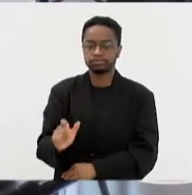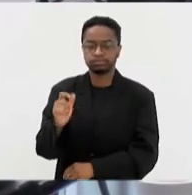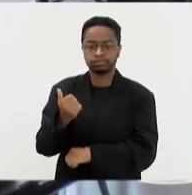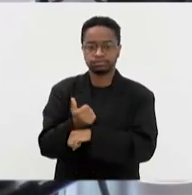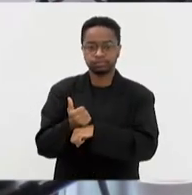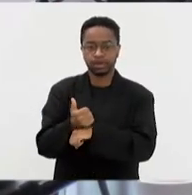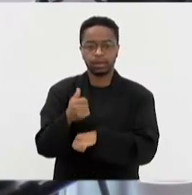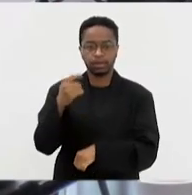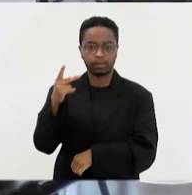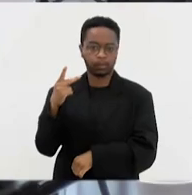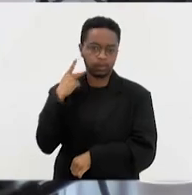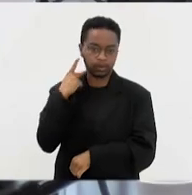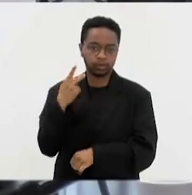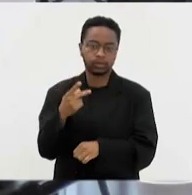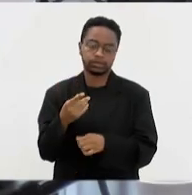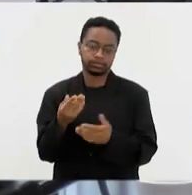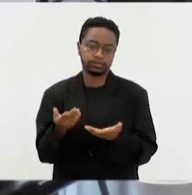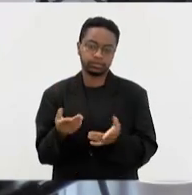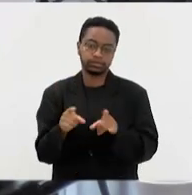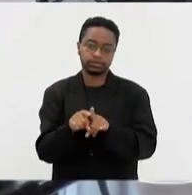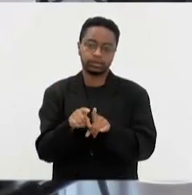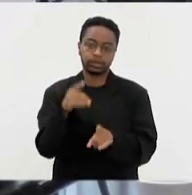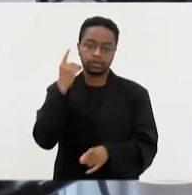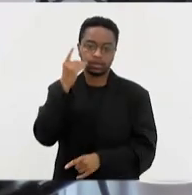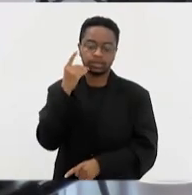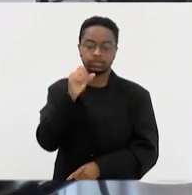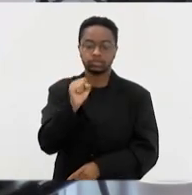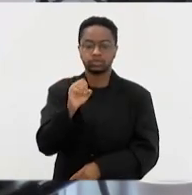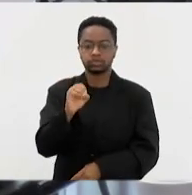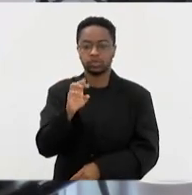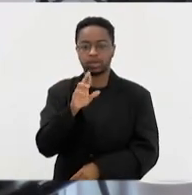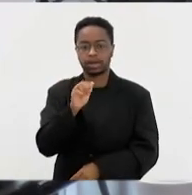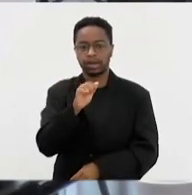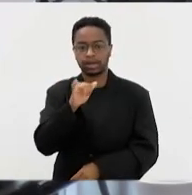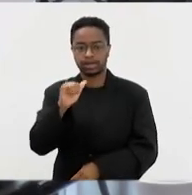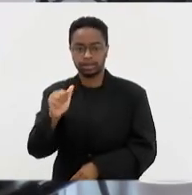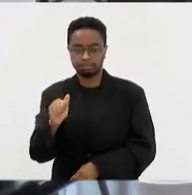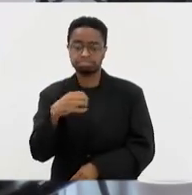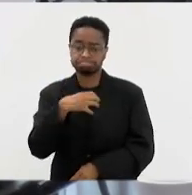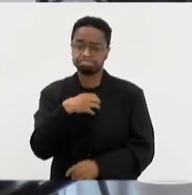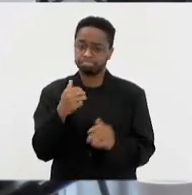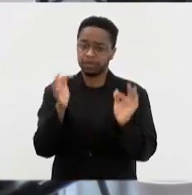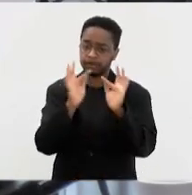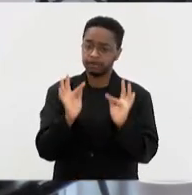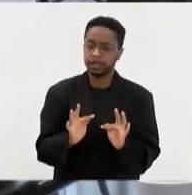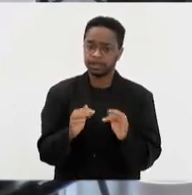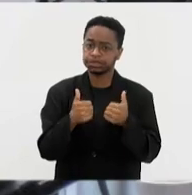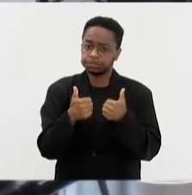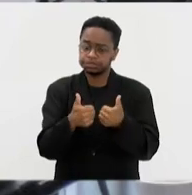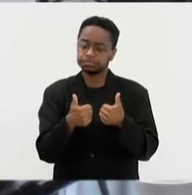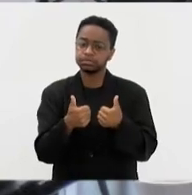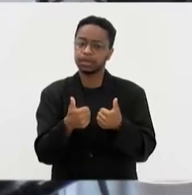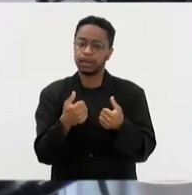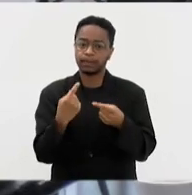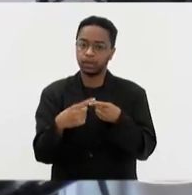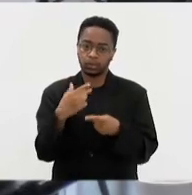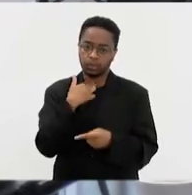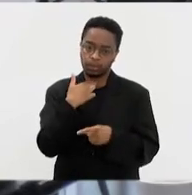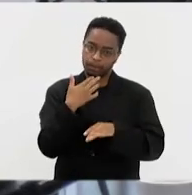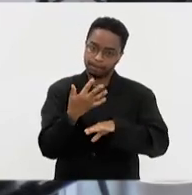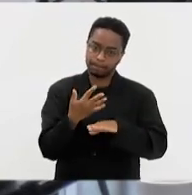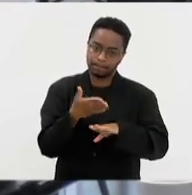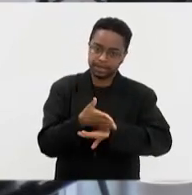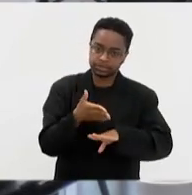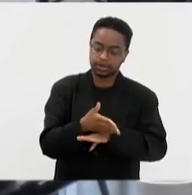tivesse legitimidade. E a deputada Soraya Santos, a procuradora, ficou super satisfeita, muito feliz, né? Não pôde estar no dia